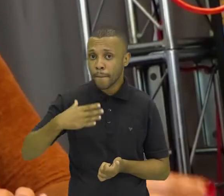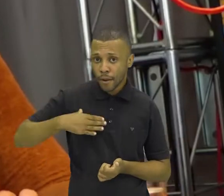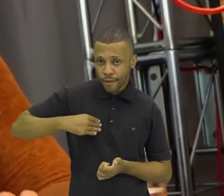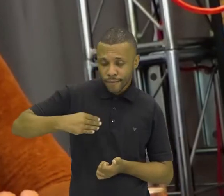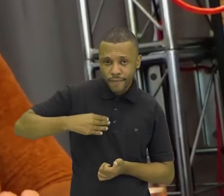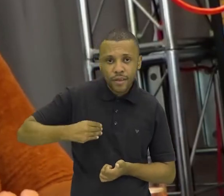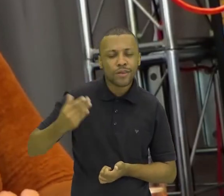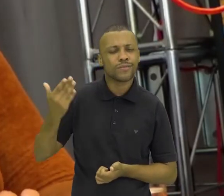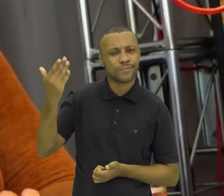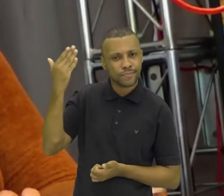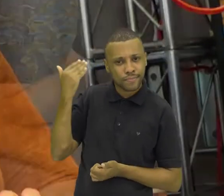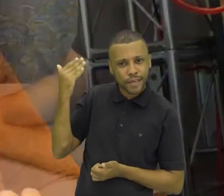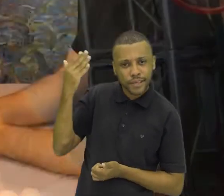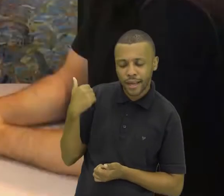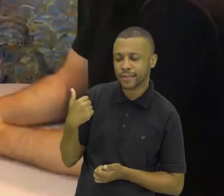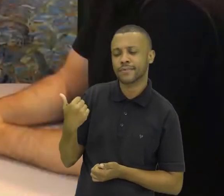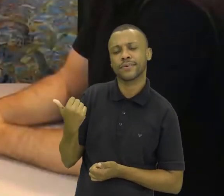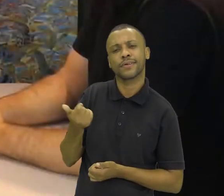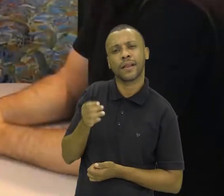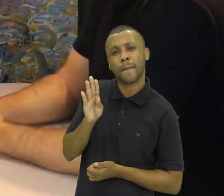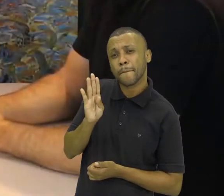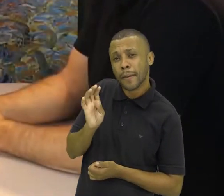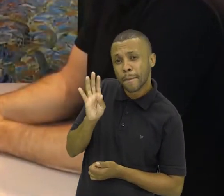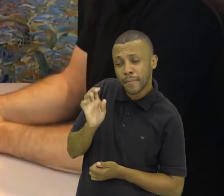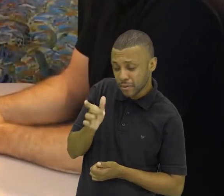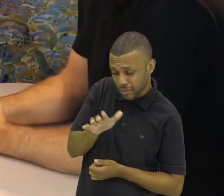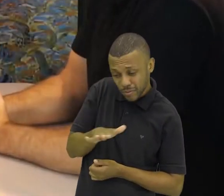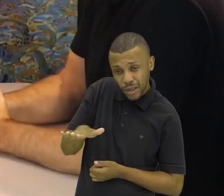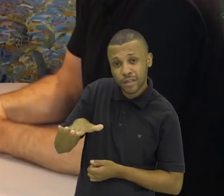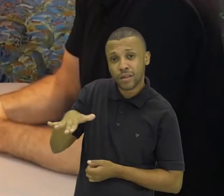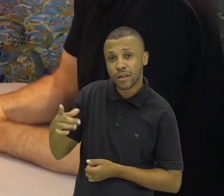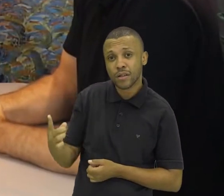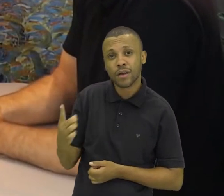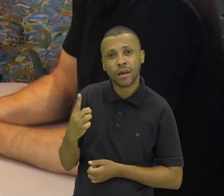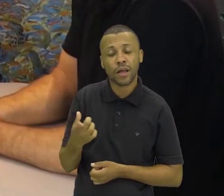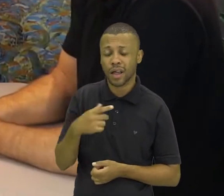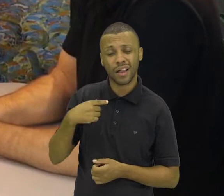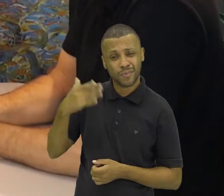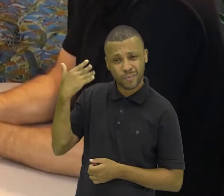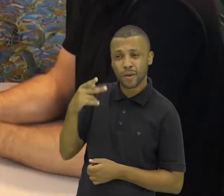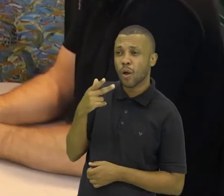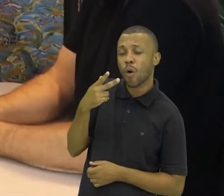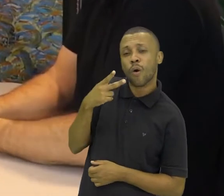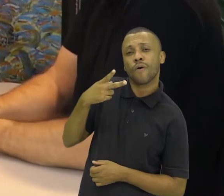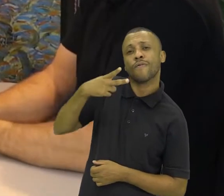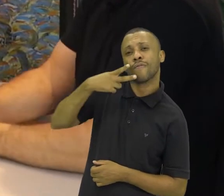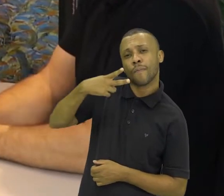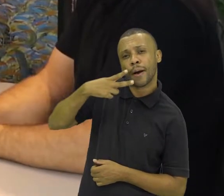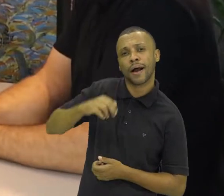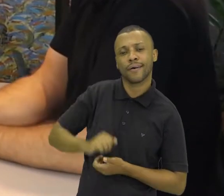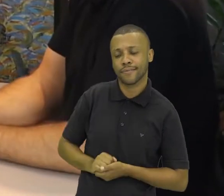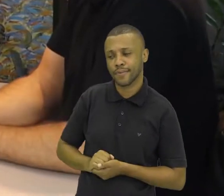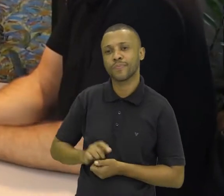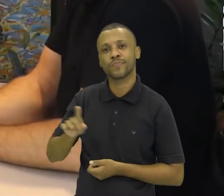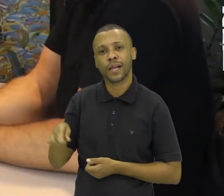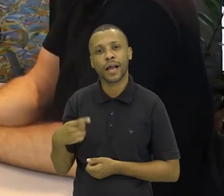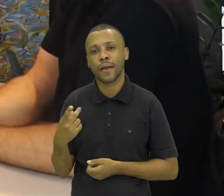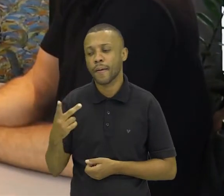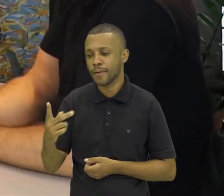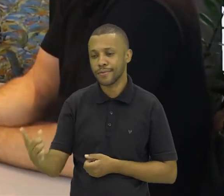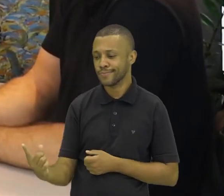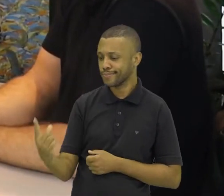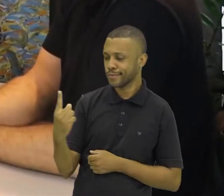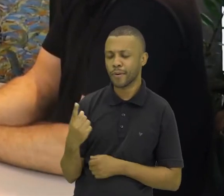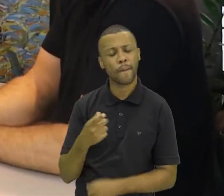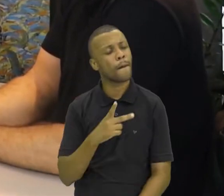meus filhos, quando eram pequenininhos, um dia chegaram para mim e falaram, eu fumava, hoje eu não fumo mais. Pai, presente de Natal,